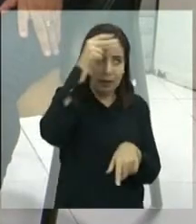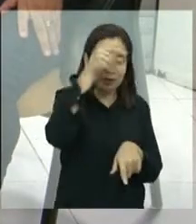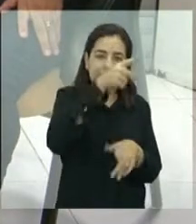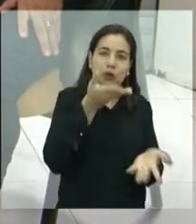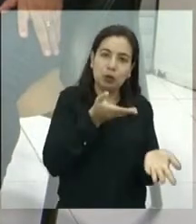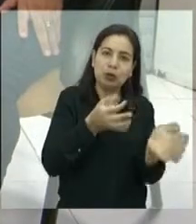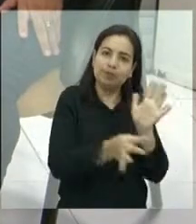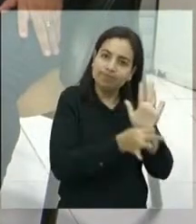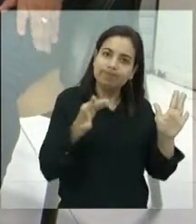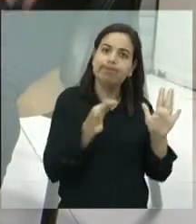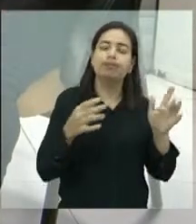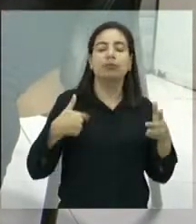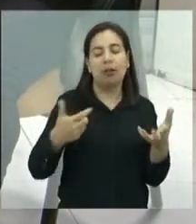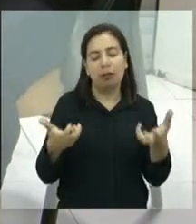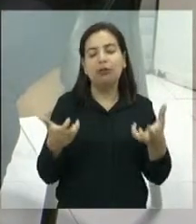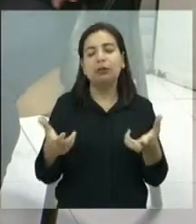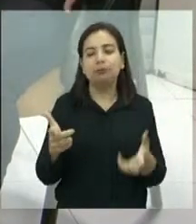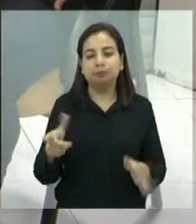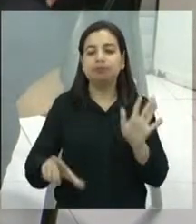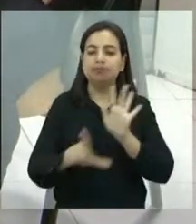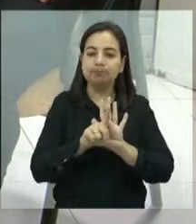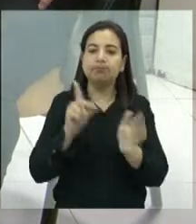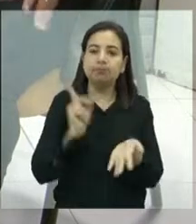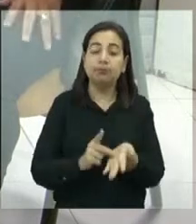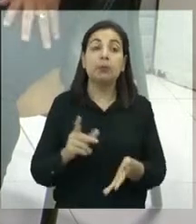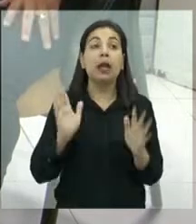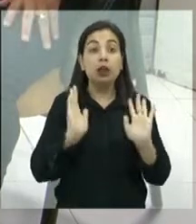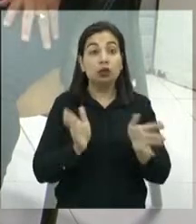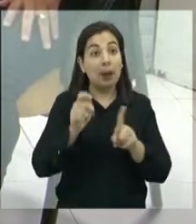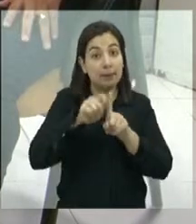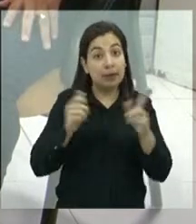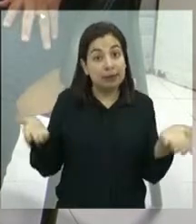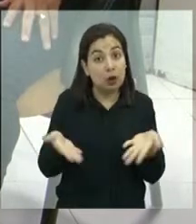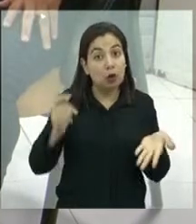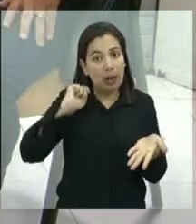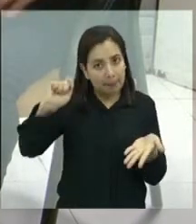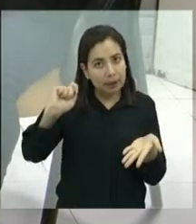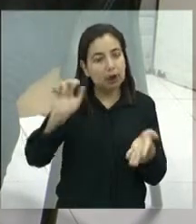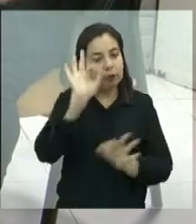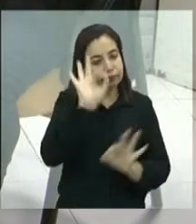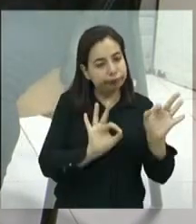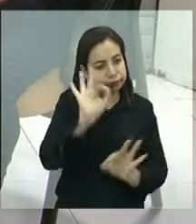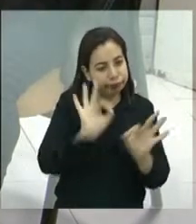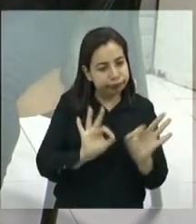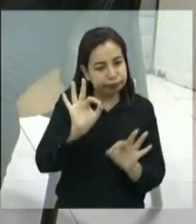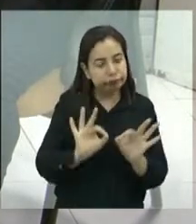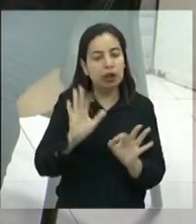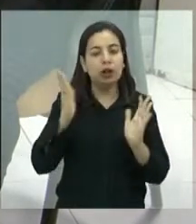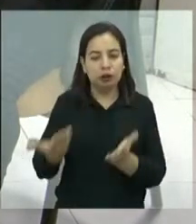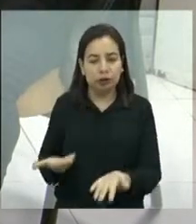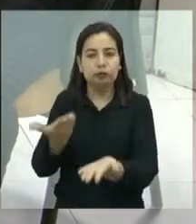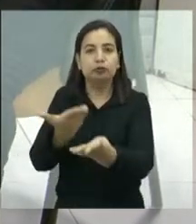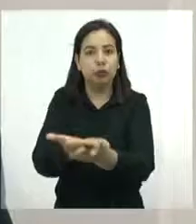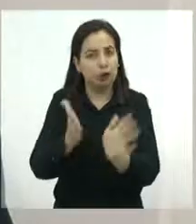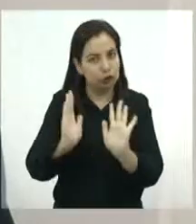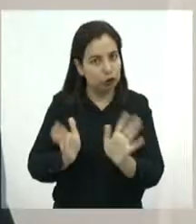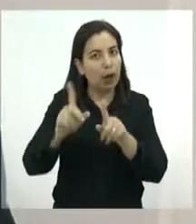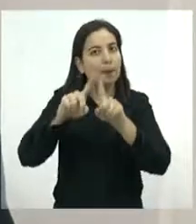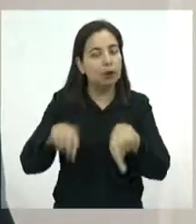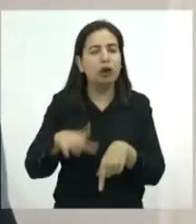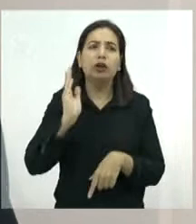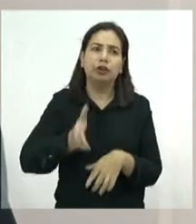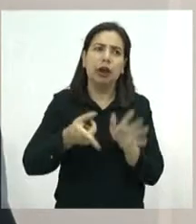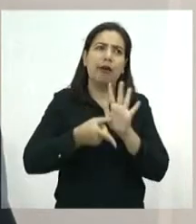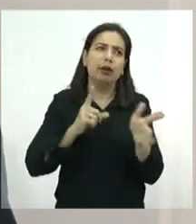ao plenário, evidente, né? Isso, esse projeto a gente deu entrada agora, esse mês de abril, tá certo? Depois de alguma discussão, algumas discussões,